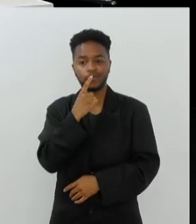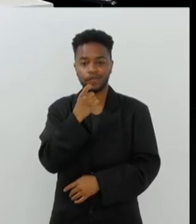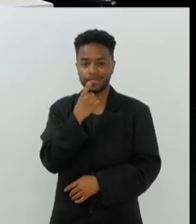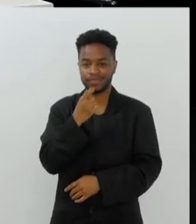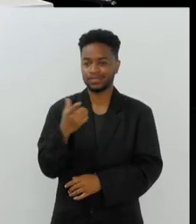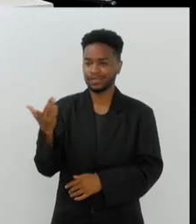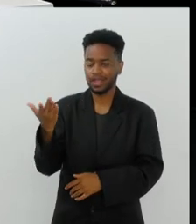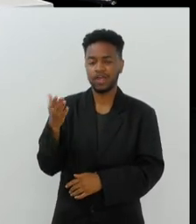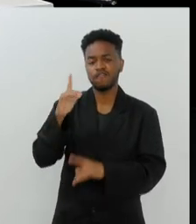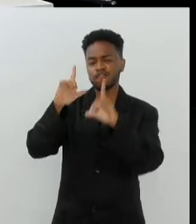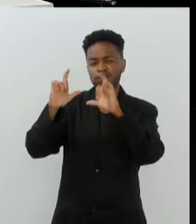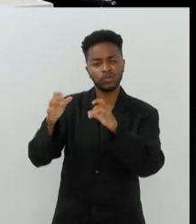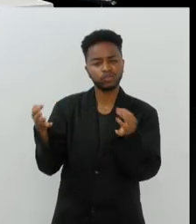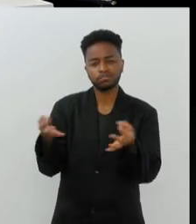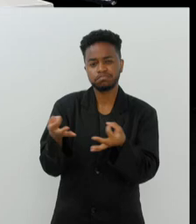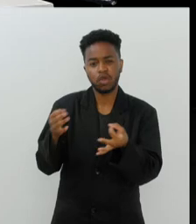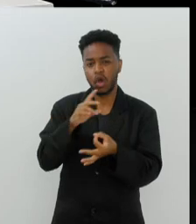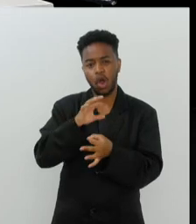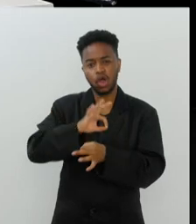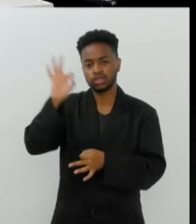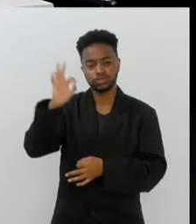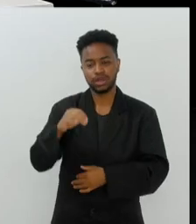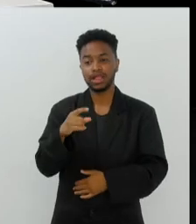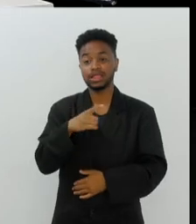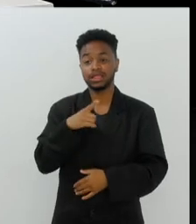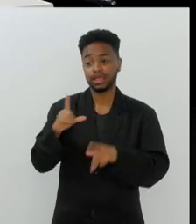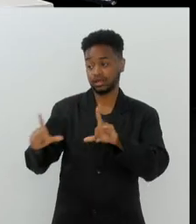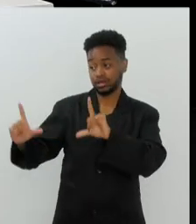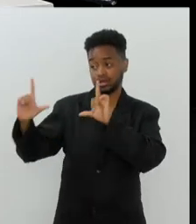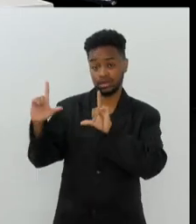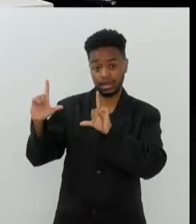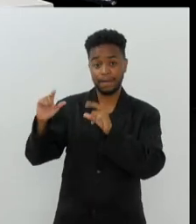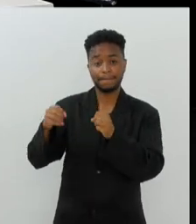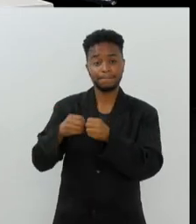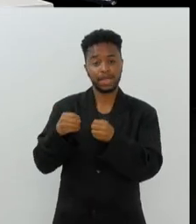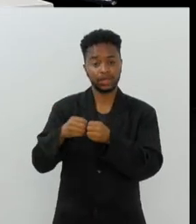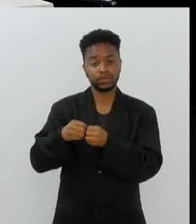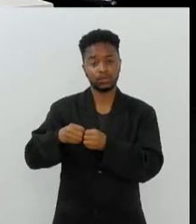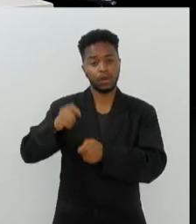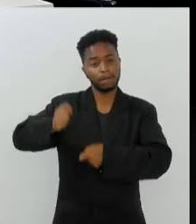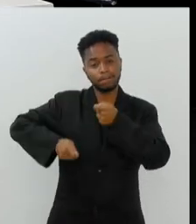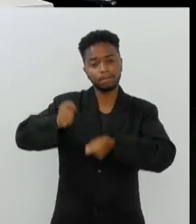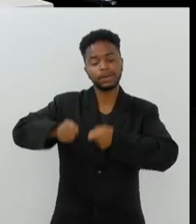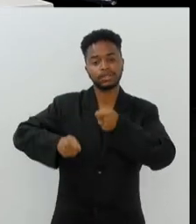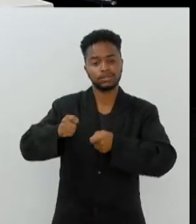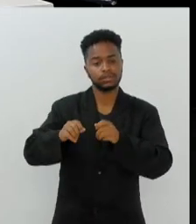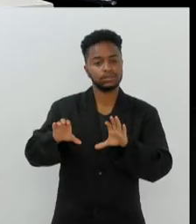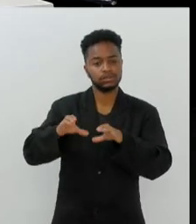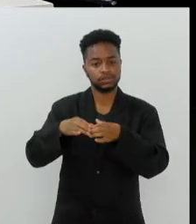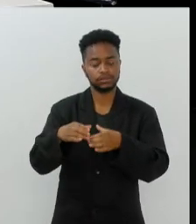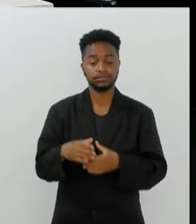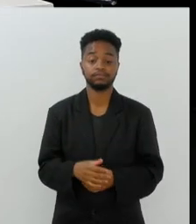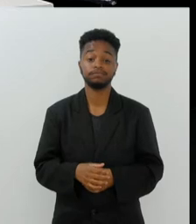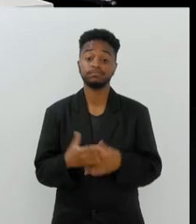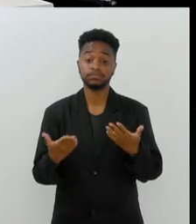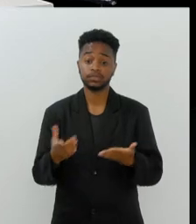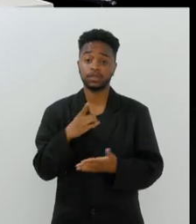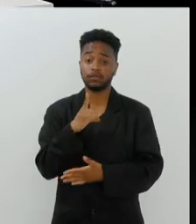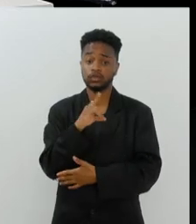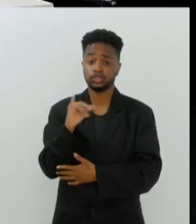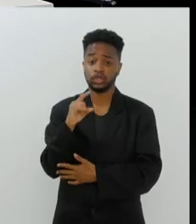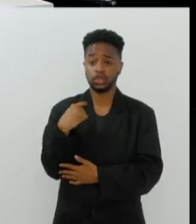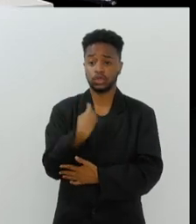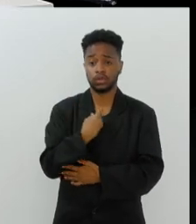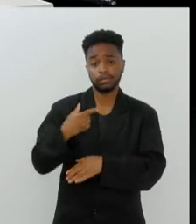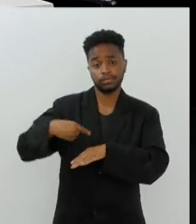Ah, isso ficou muito bom. Essa foto é ótima. Isso é um banner que tá lá na quadra, do lado da bateria, no cantinho lá da bateria. E aí, esses dias,